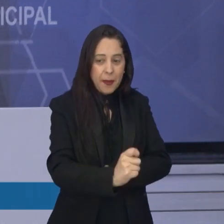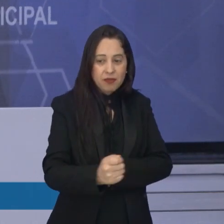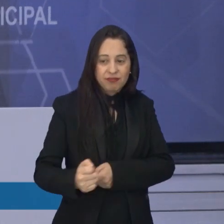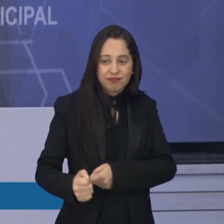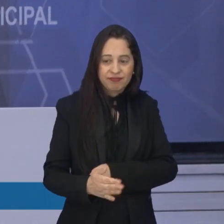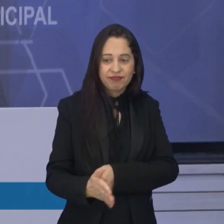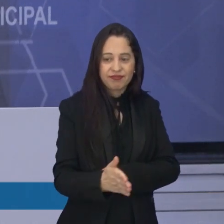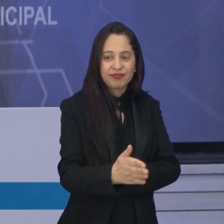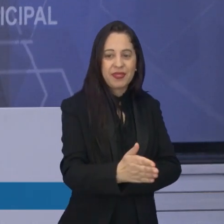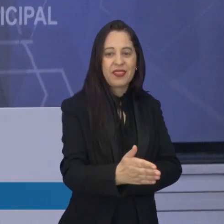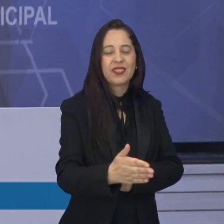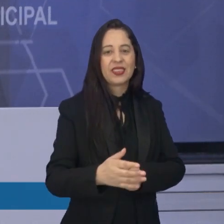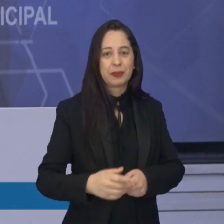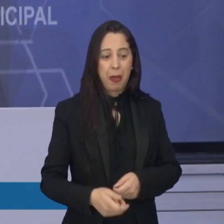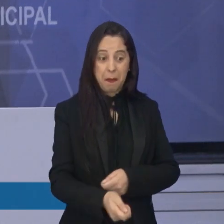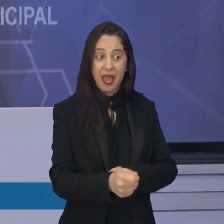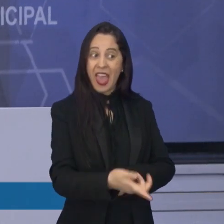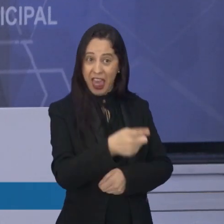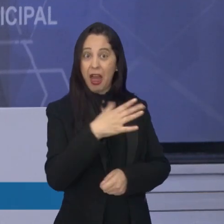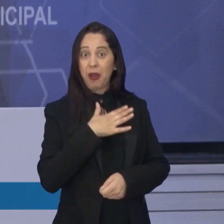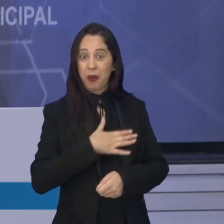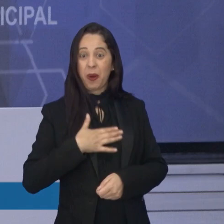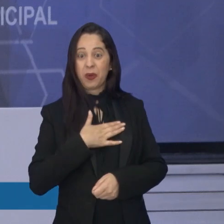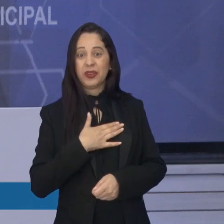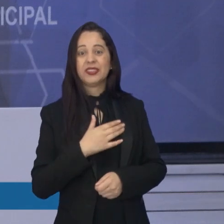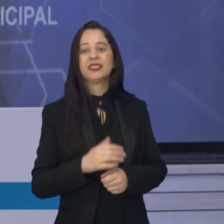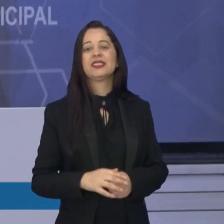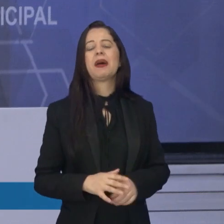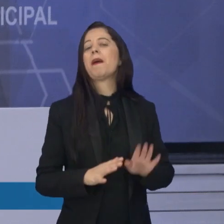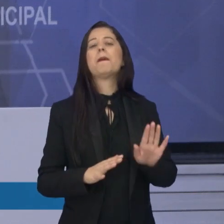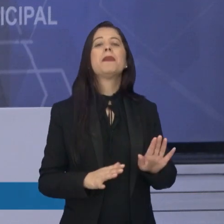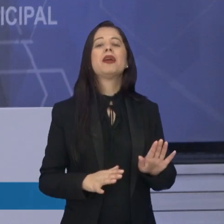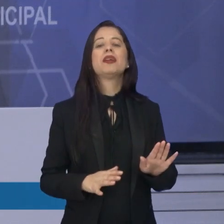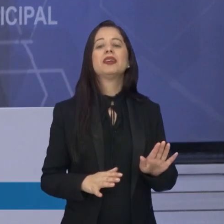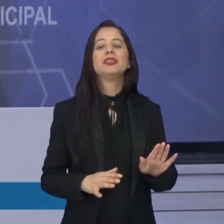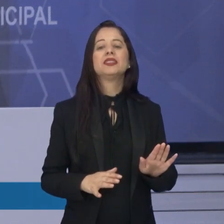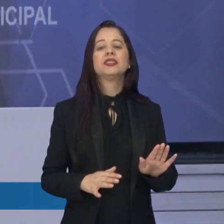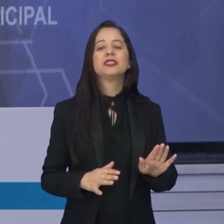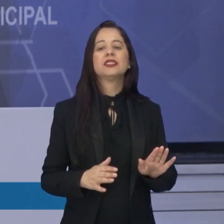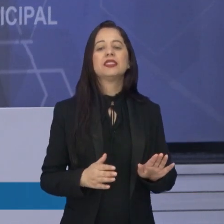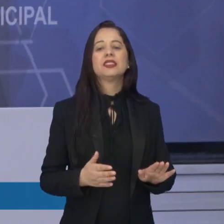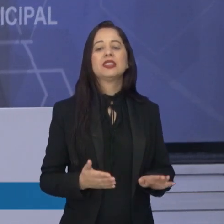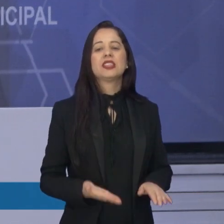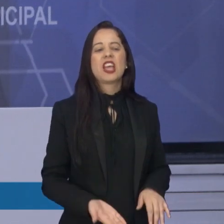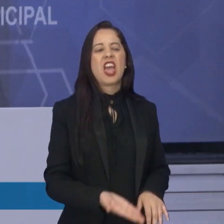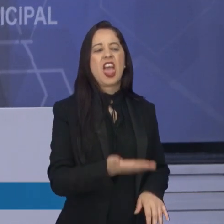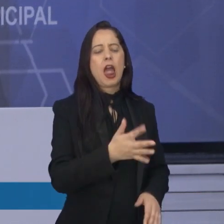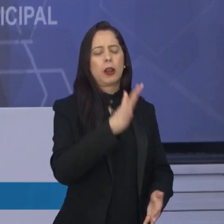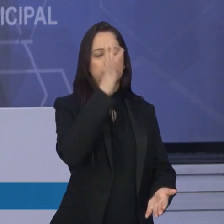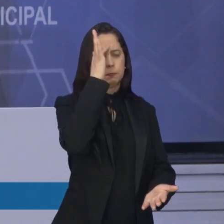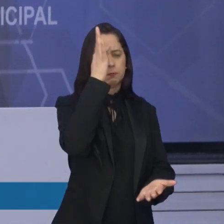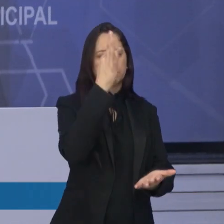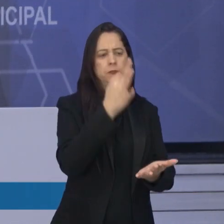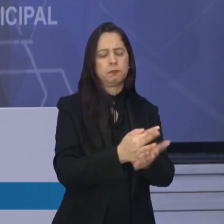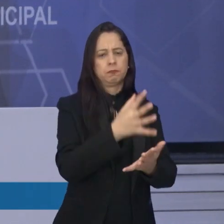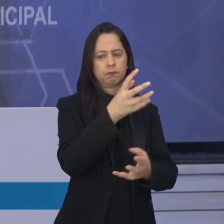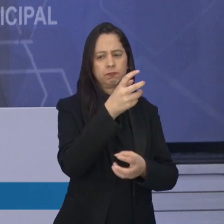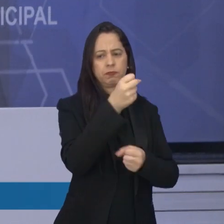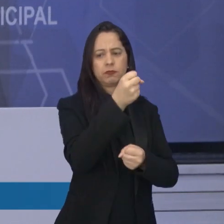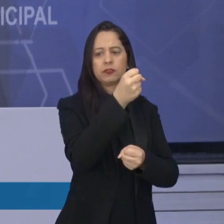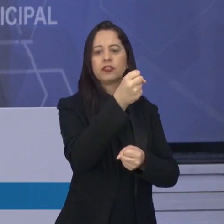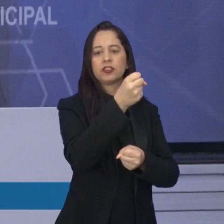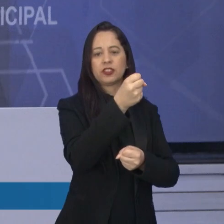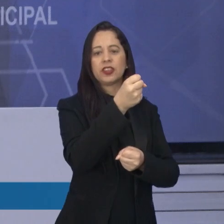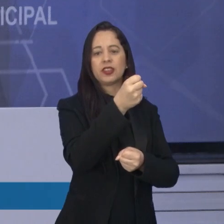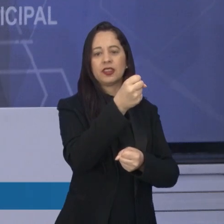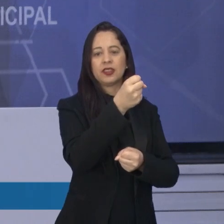são verdadeiras ou falsas, né? Mas principalmente da uma profissão de fé que os une religiosamente, que é